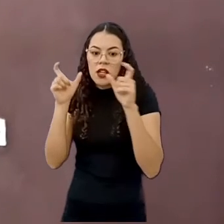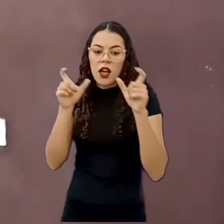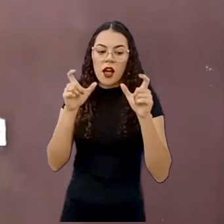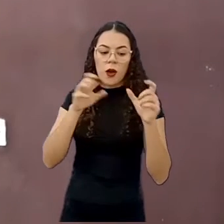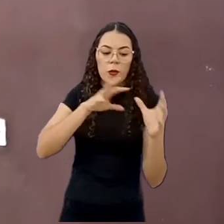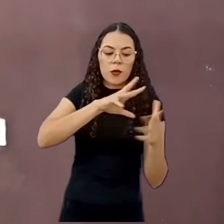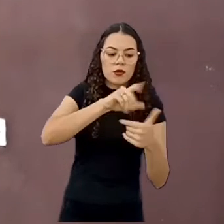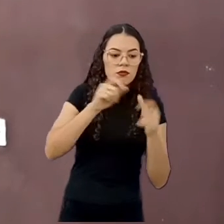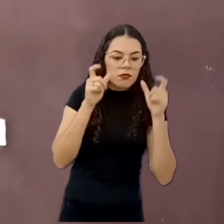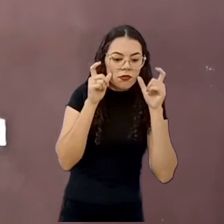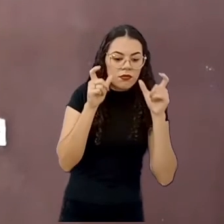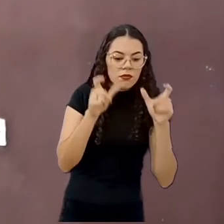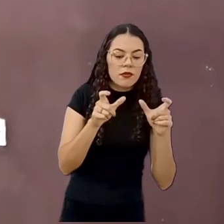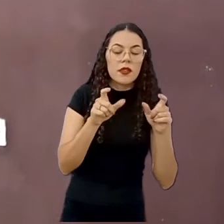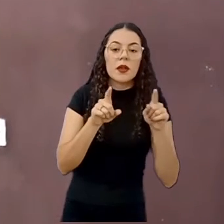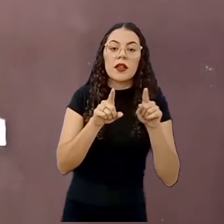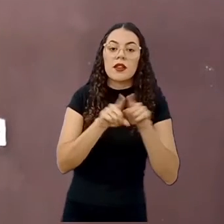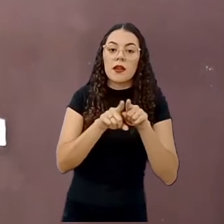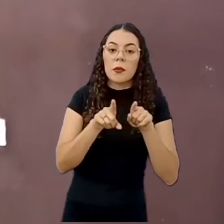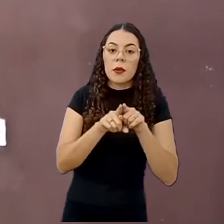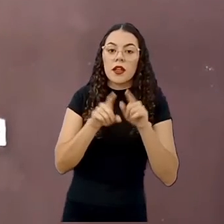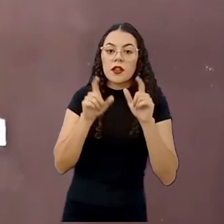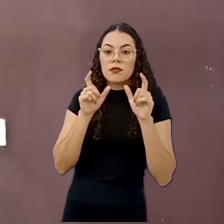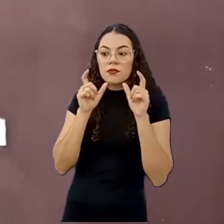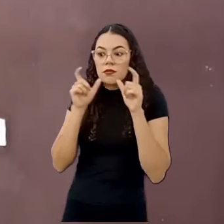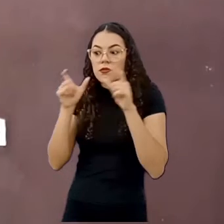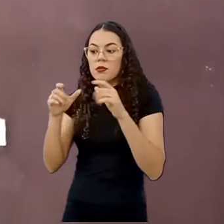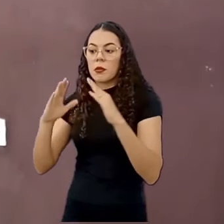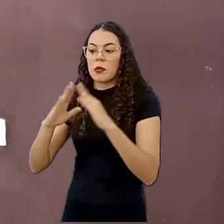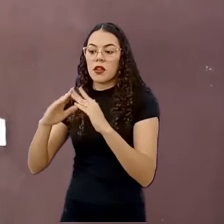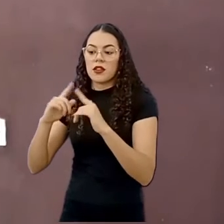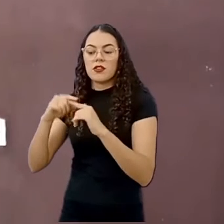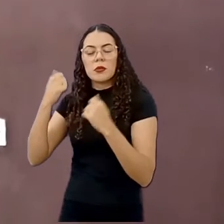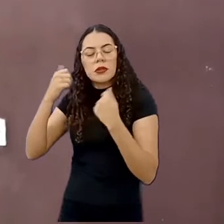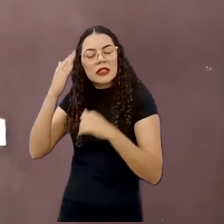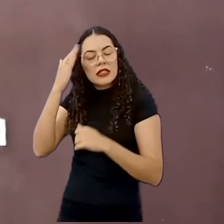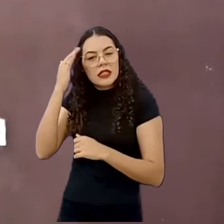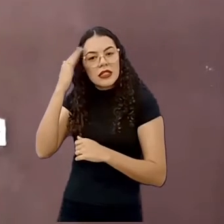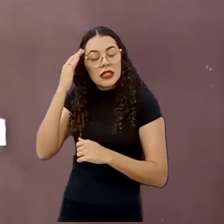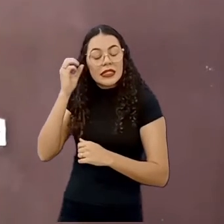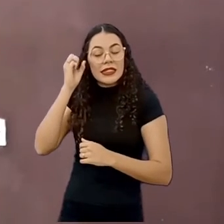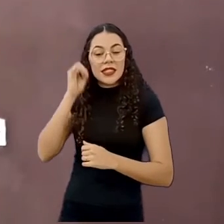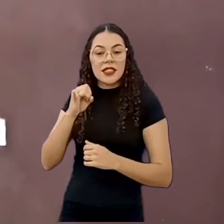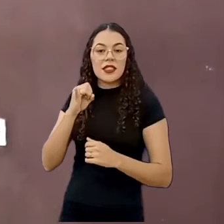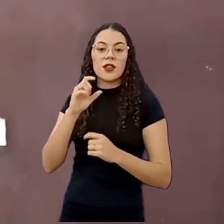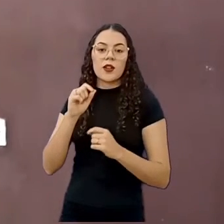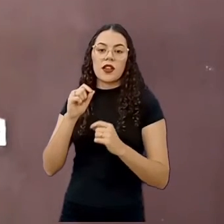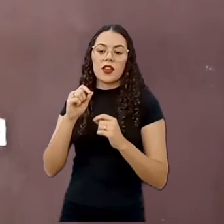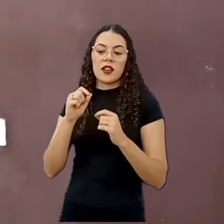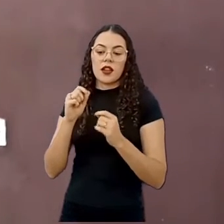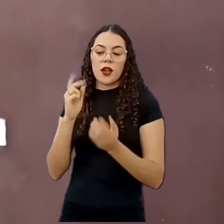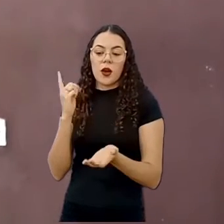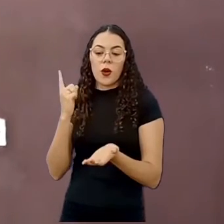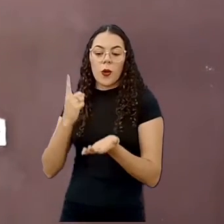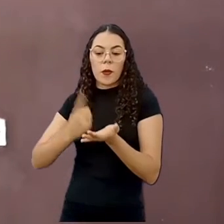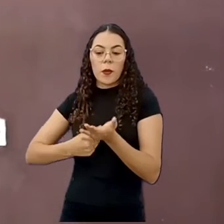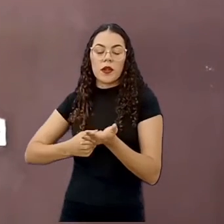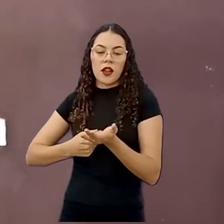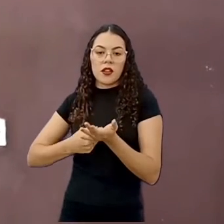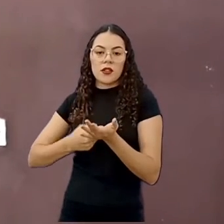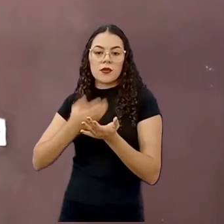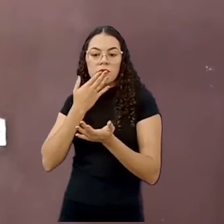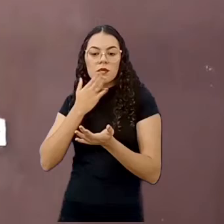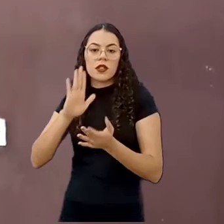mundo, com os olhos abertos também para ela, para entender se de fato ela estava também cumprindo